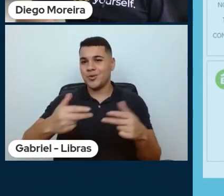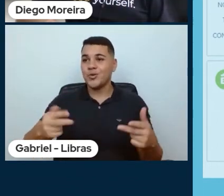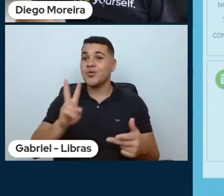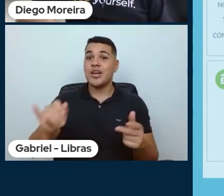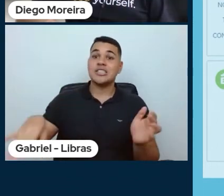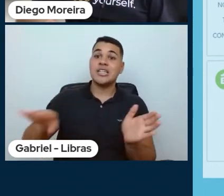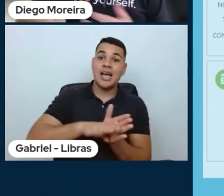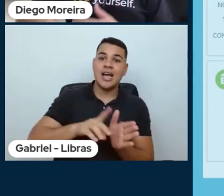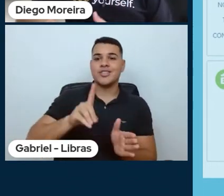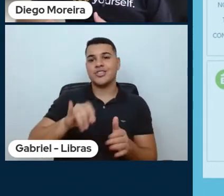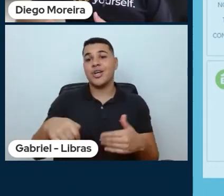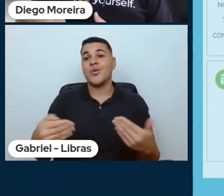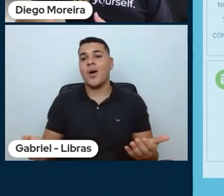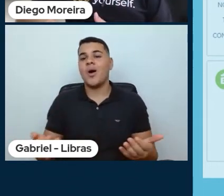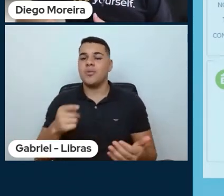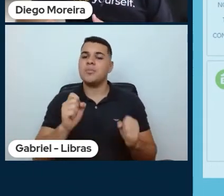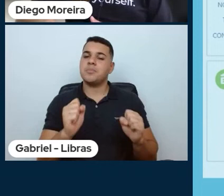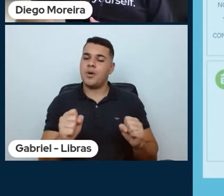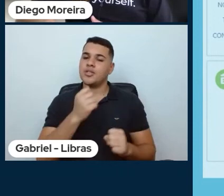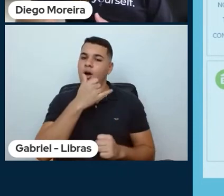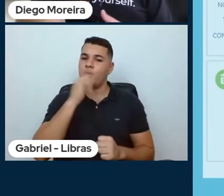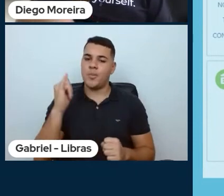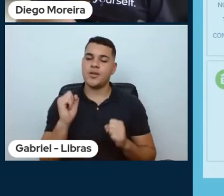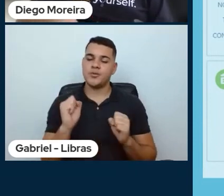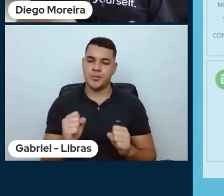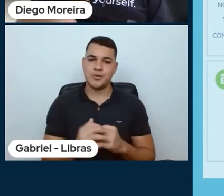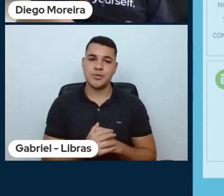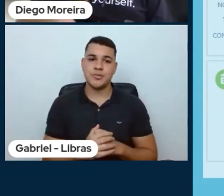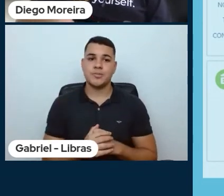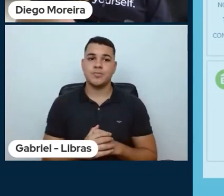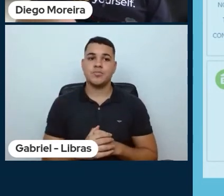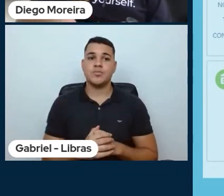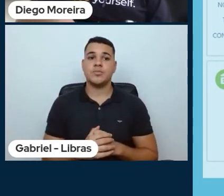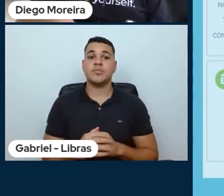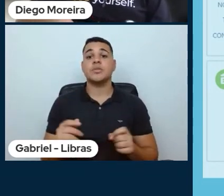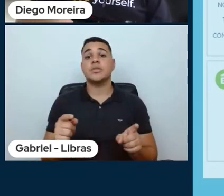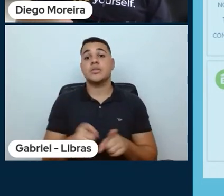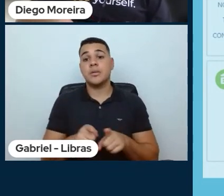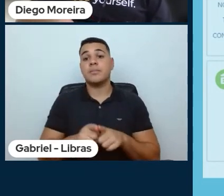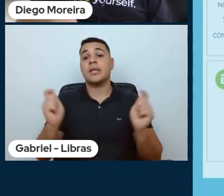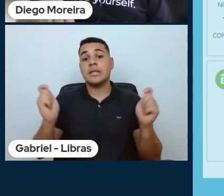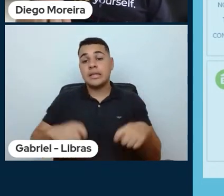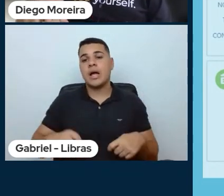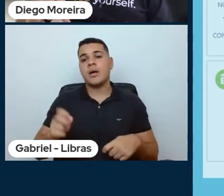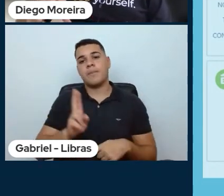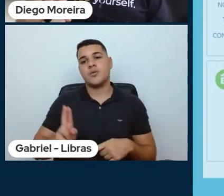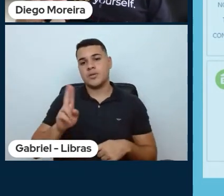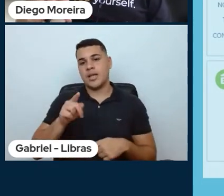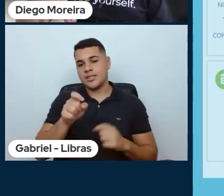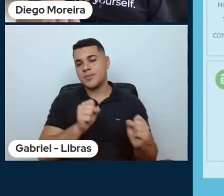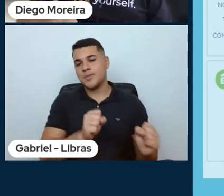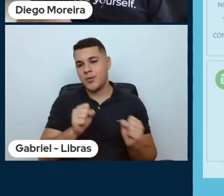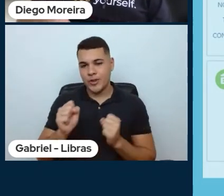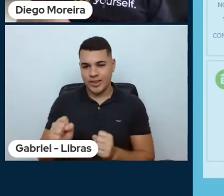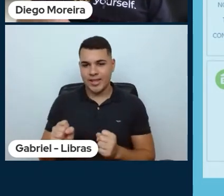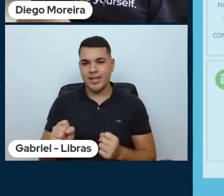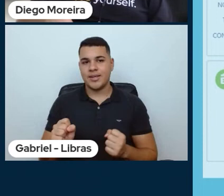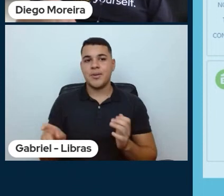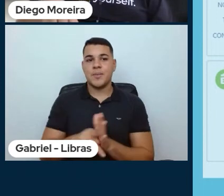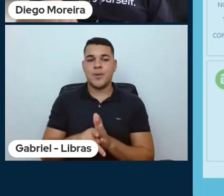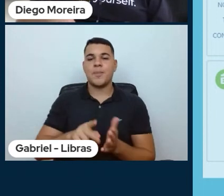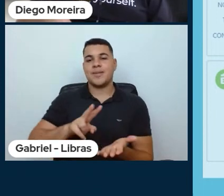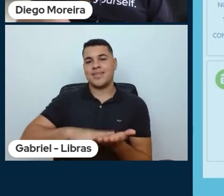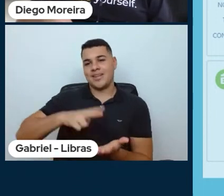automática também dentro do Salesforce. E aqui também a gente consegue usar o poder dessa ideia de